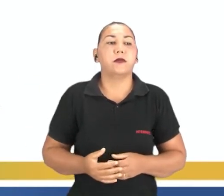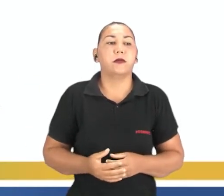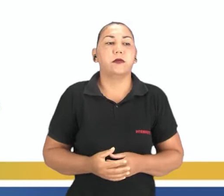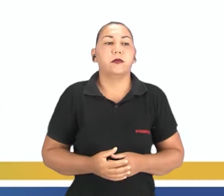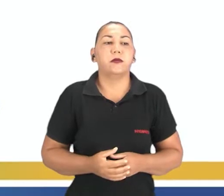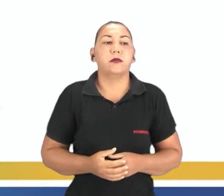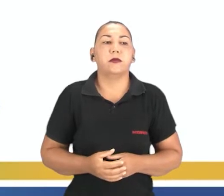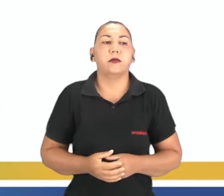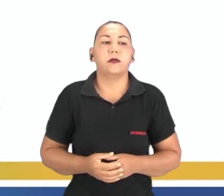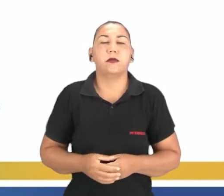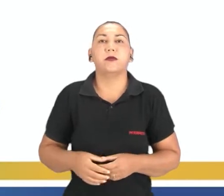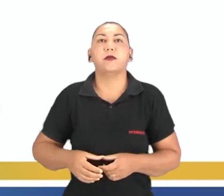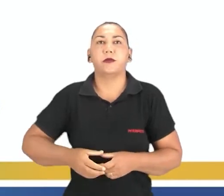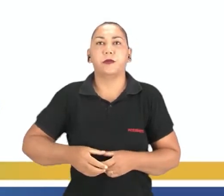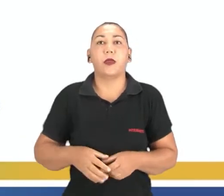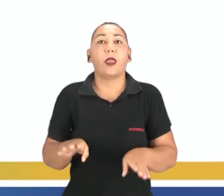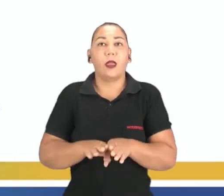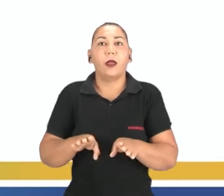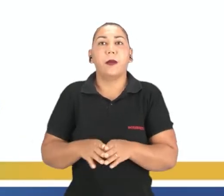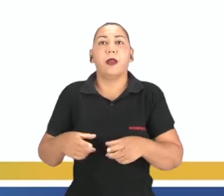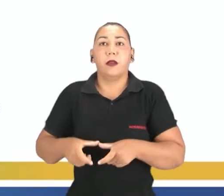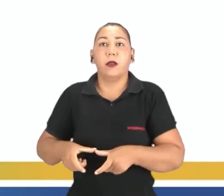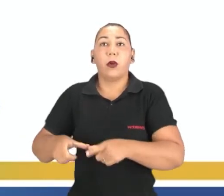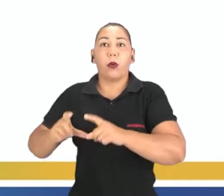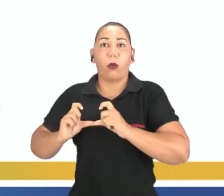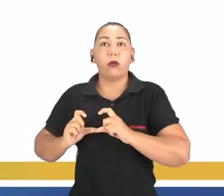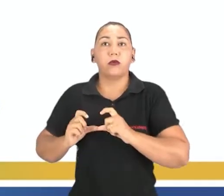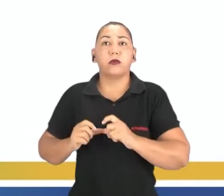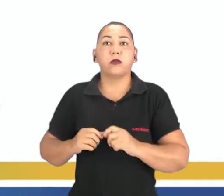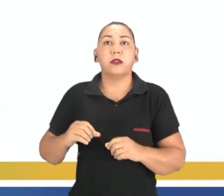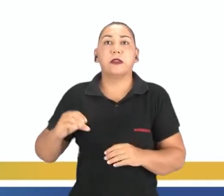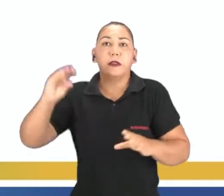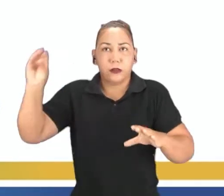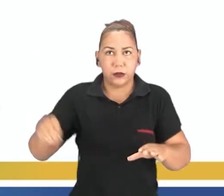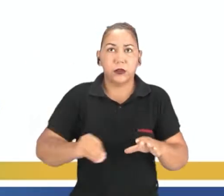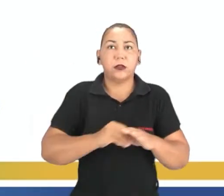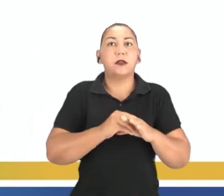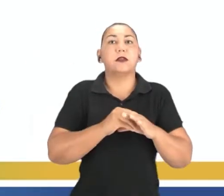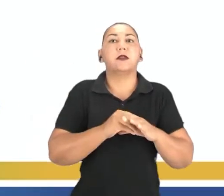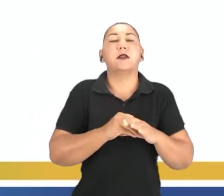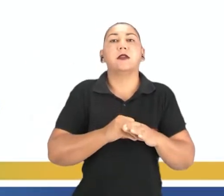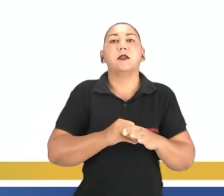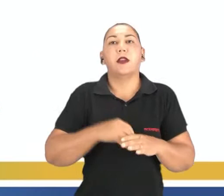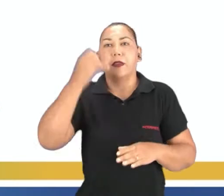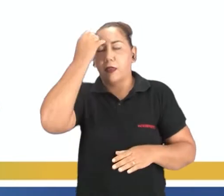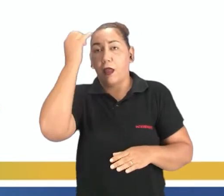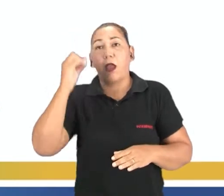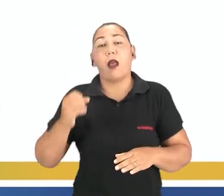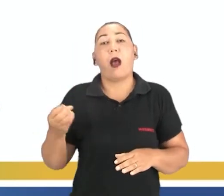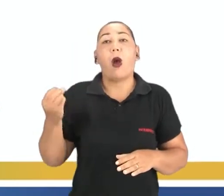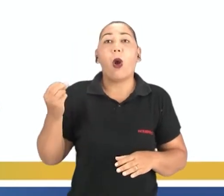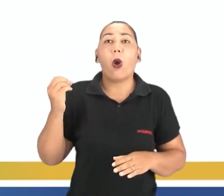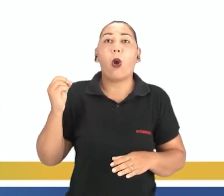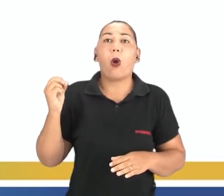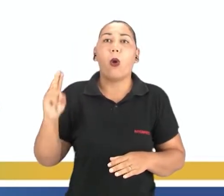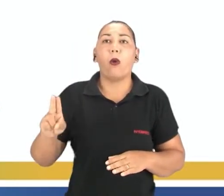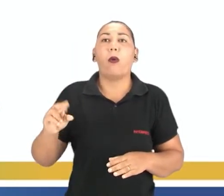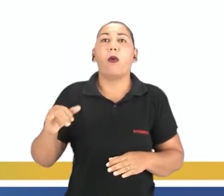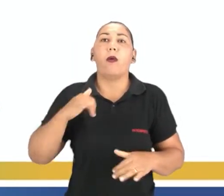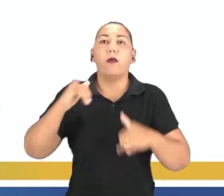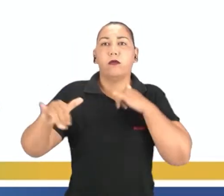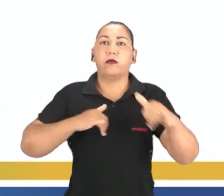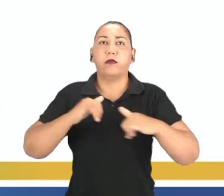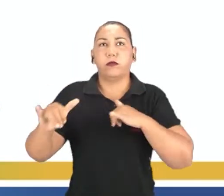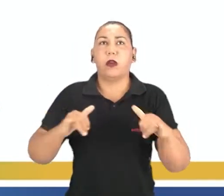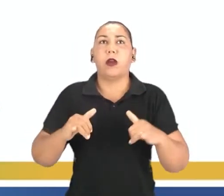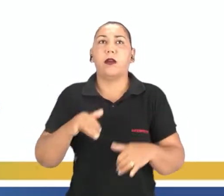Também temos as conjunções adicionais, aquelas que adicionam ou acrescentam ideias ou informações. Exemplo, and, que